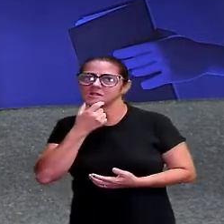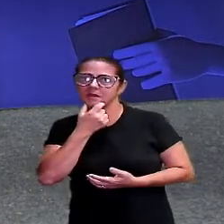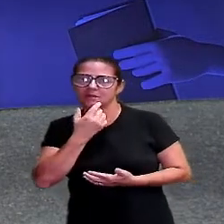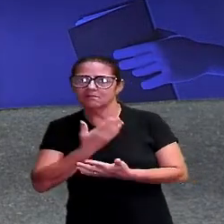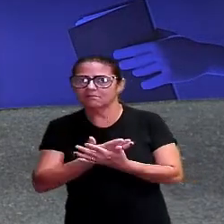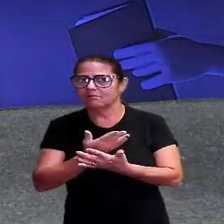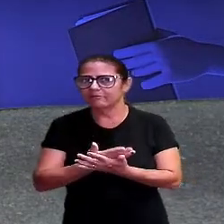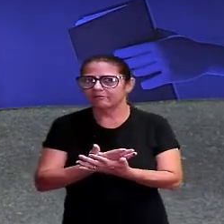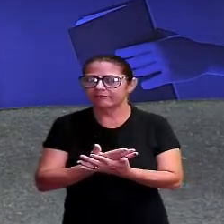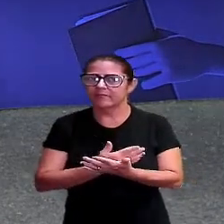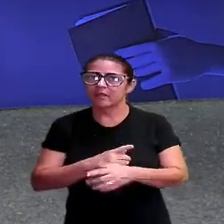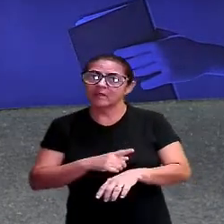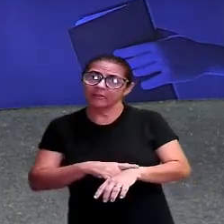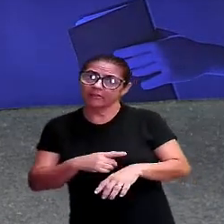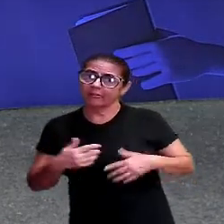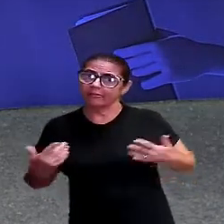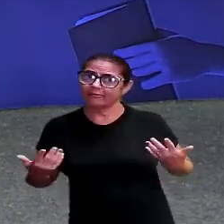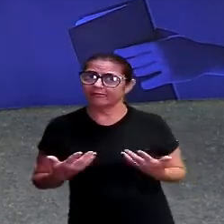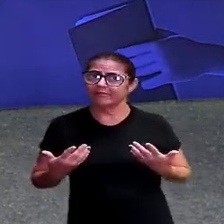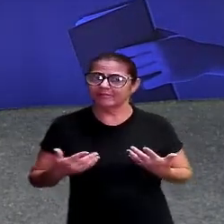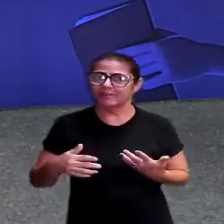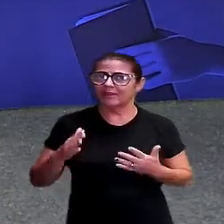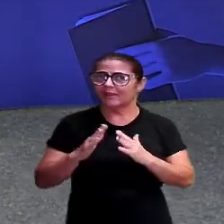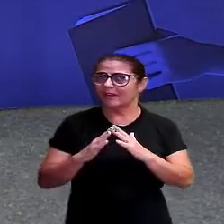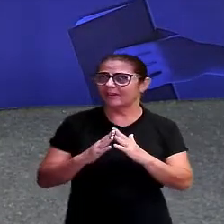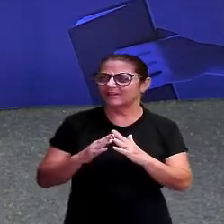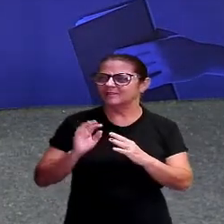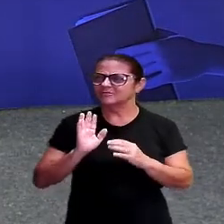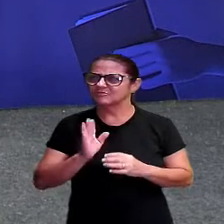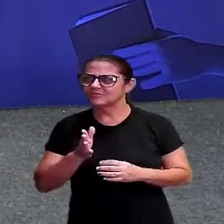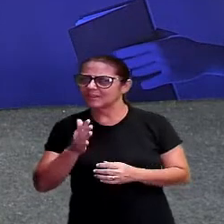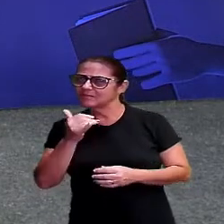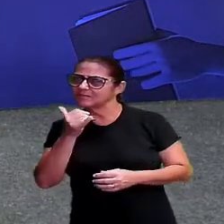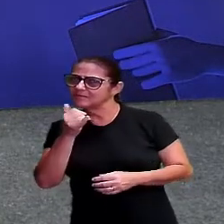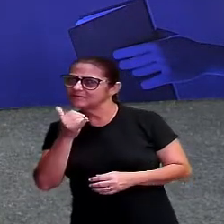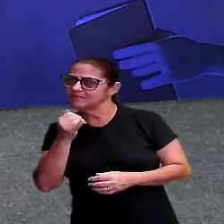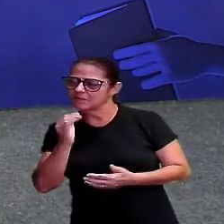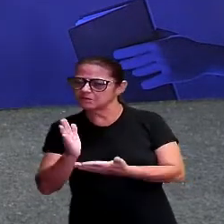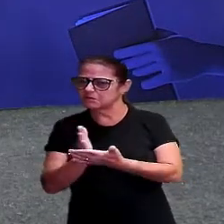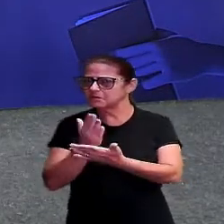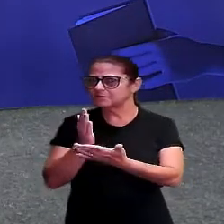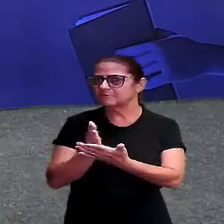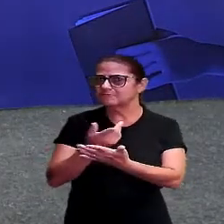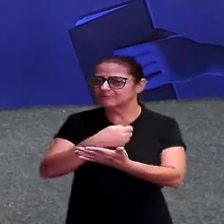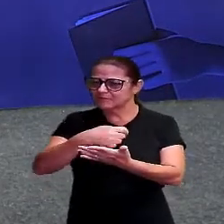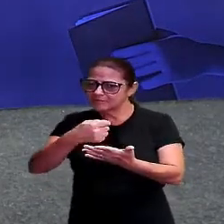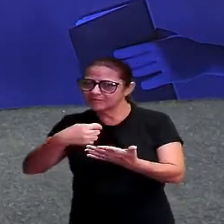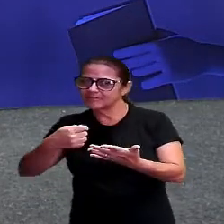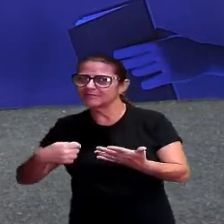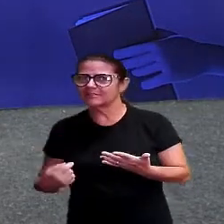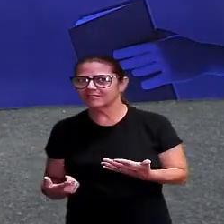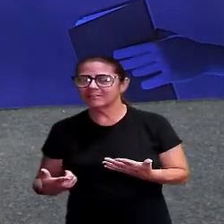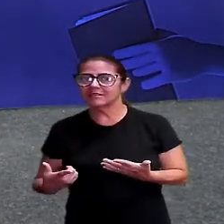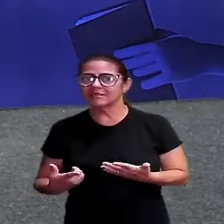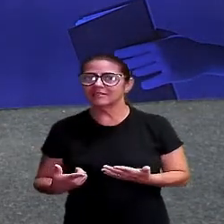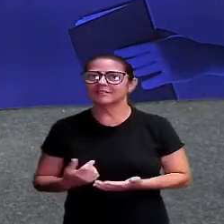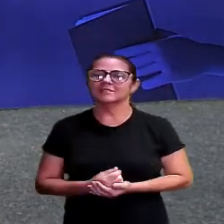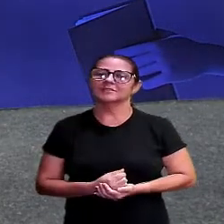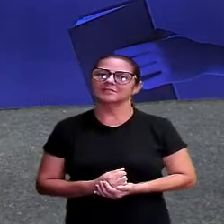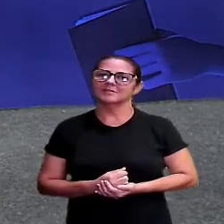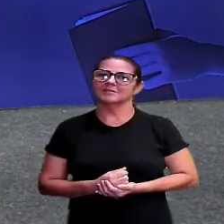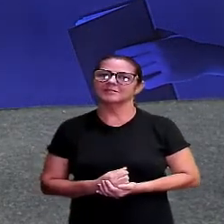agora. E você aí de casa, com certeza já está preparadinho com o quê? Com o seu caderno para fazer as anotações e,